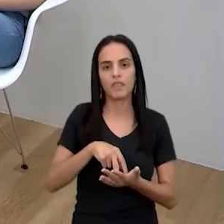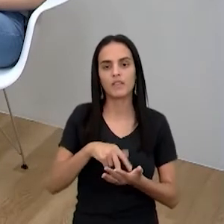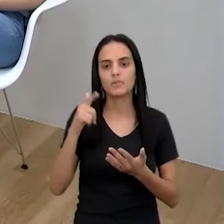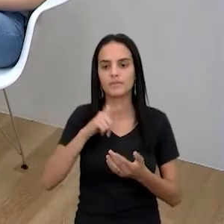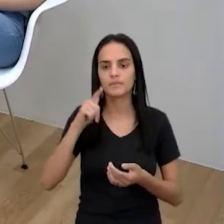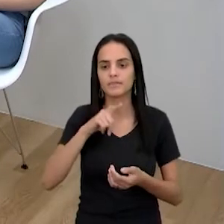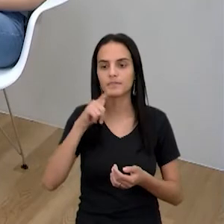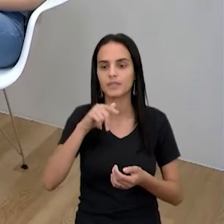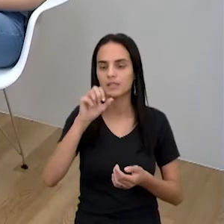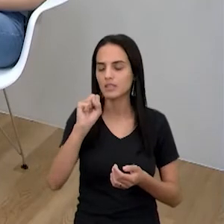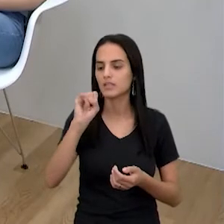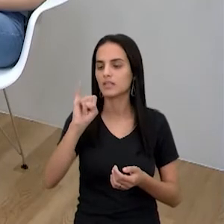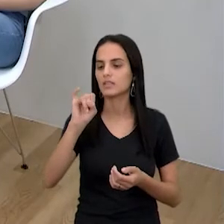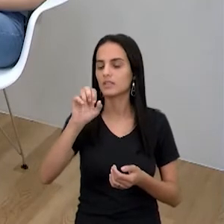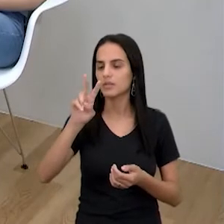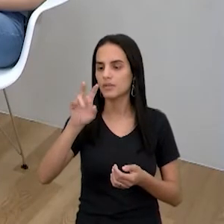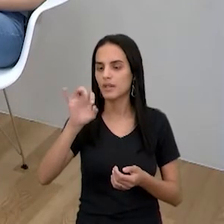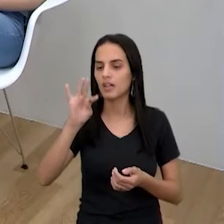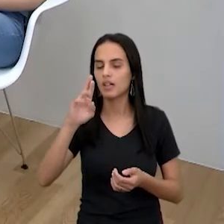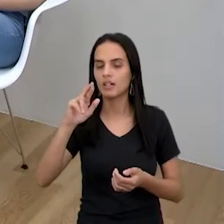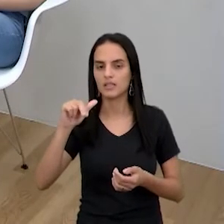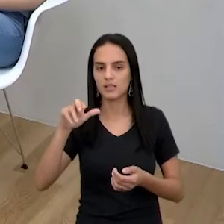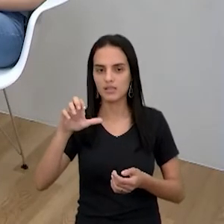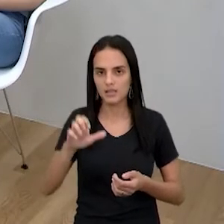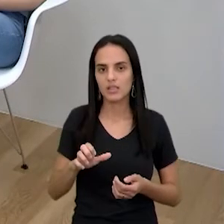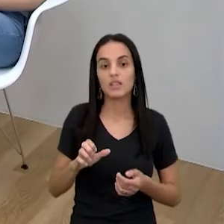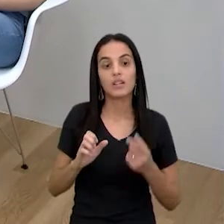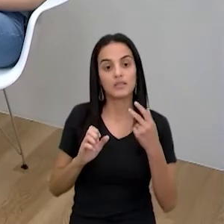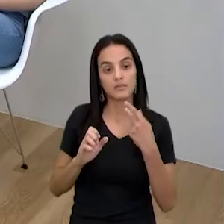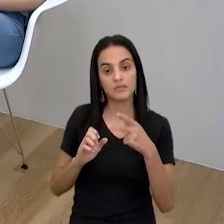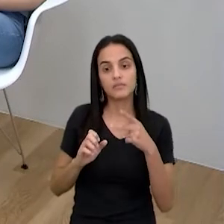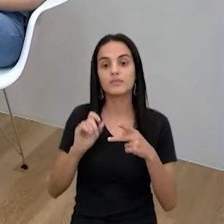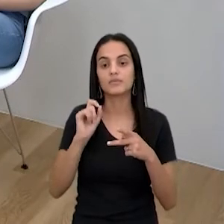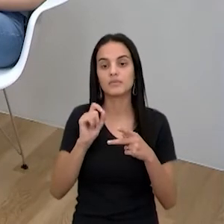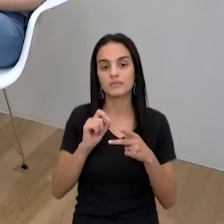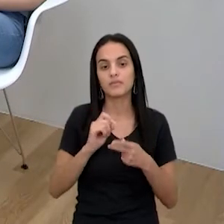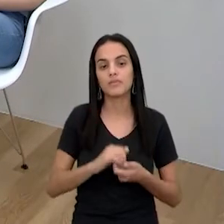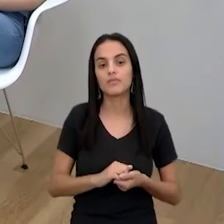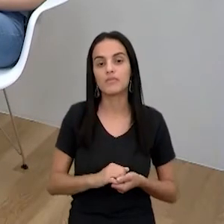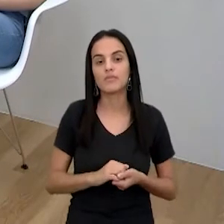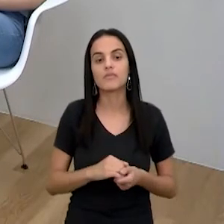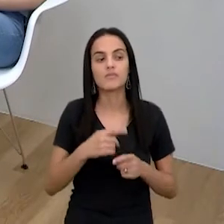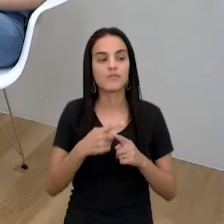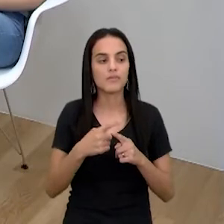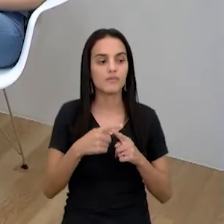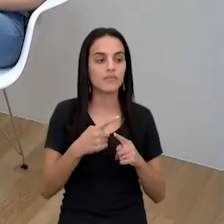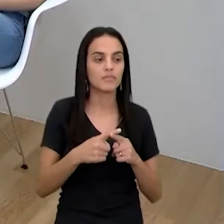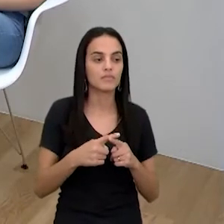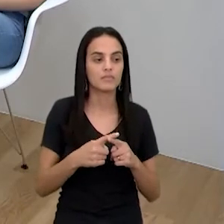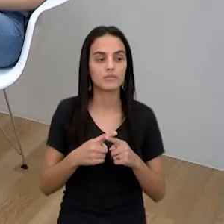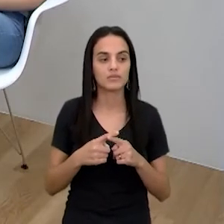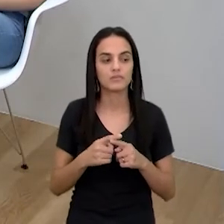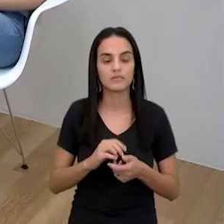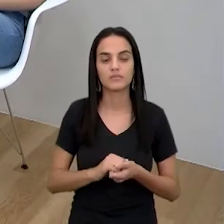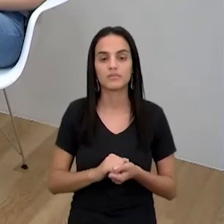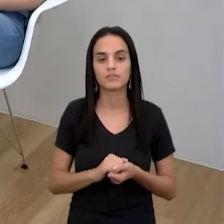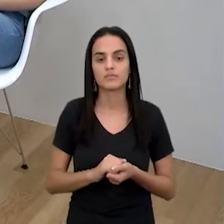É absurdamente alto o índice. E por que isso acontece? Porque o homem ele vai desenvolver a